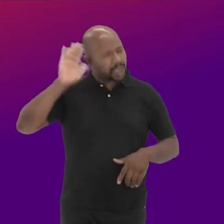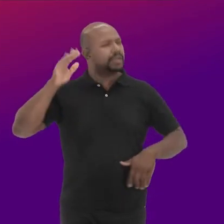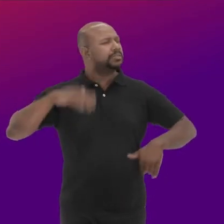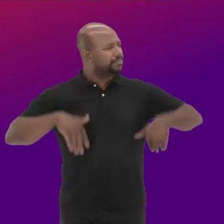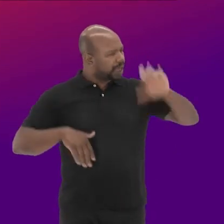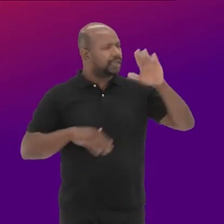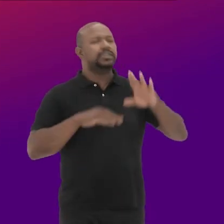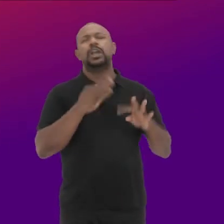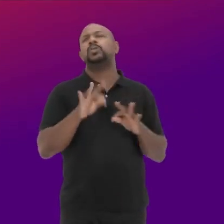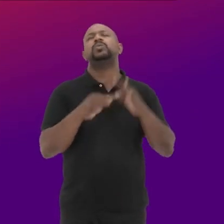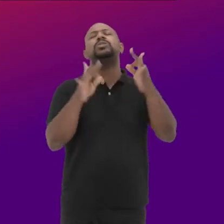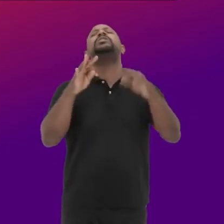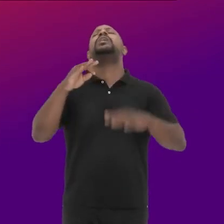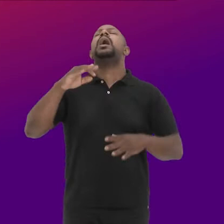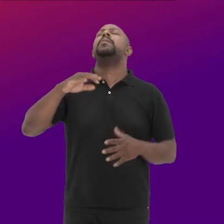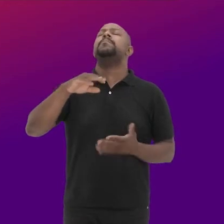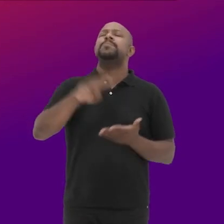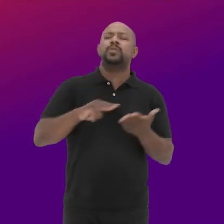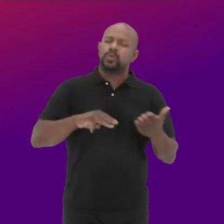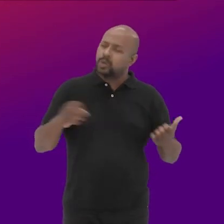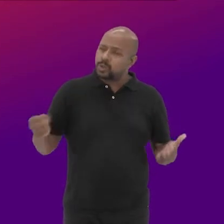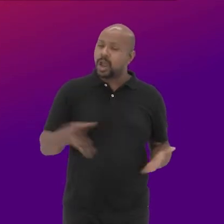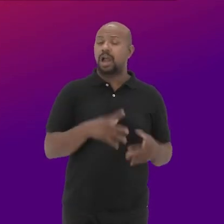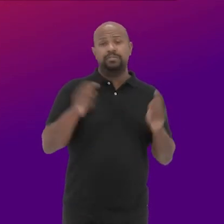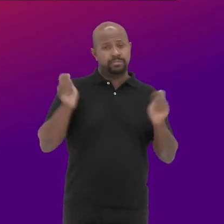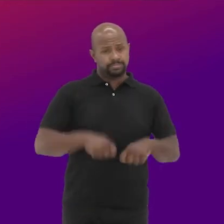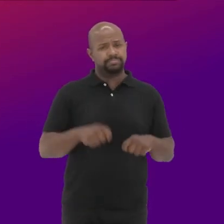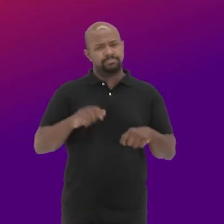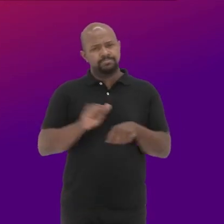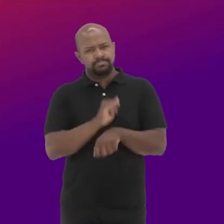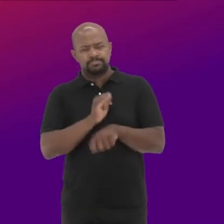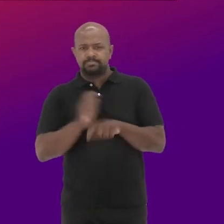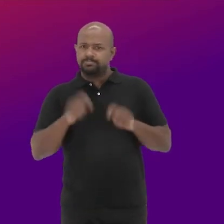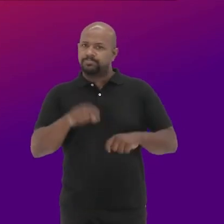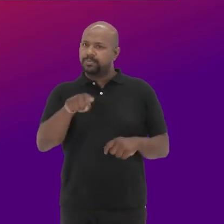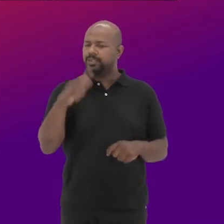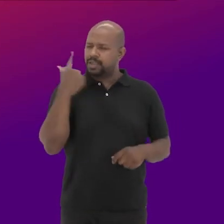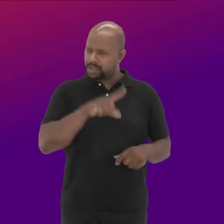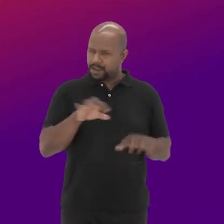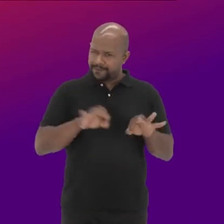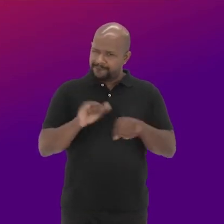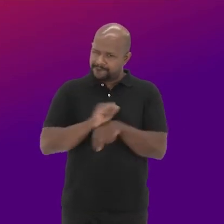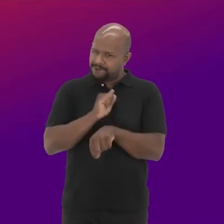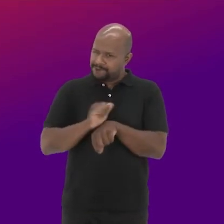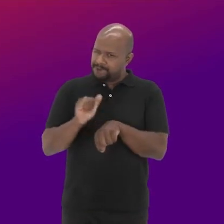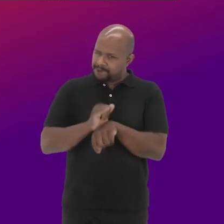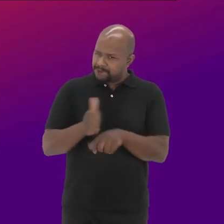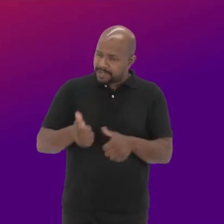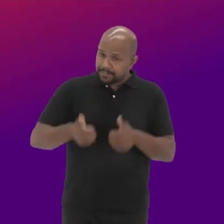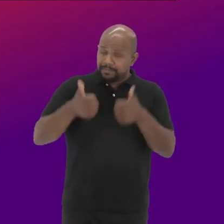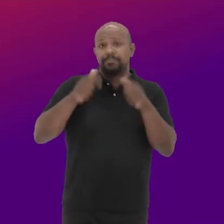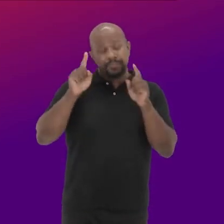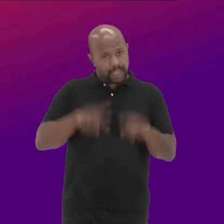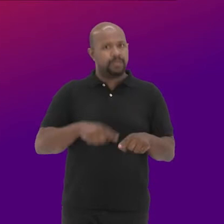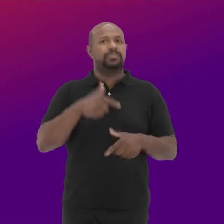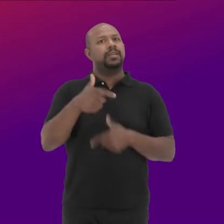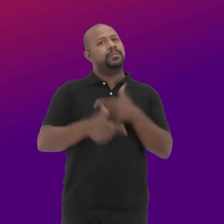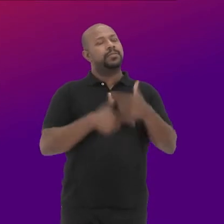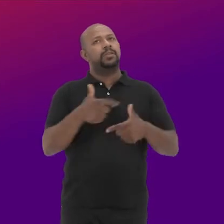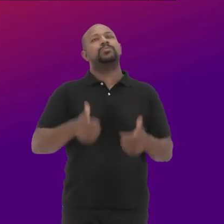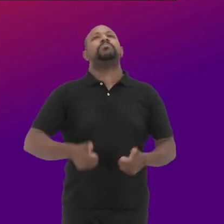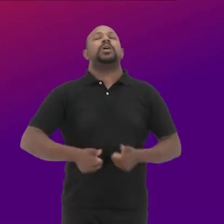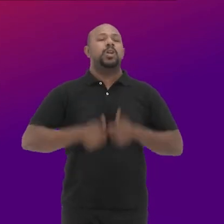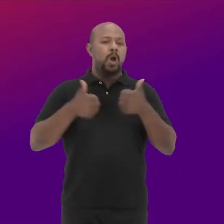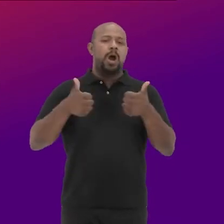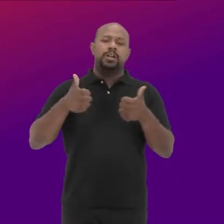tecnologia, mais metodologias novas, e existem possibilidades de que ele seja aperfeiçoado. Portanto, é um trabalho